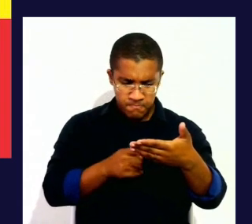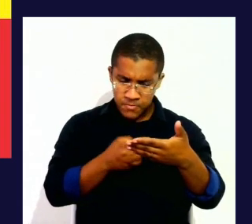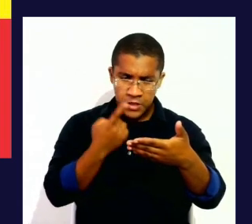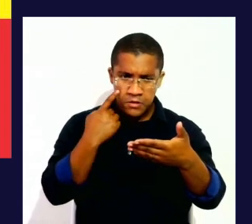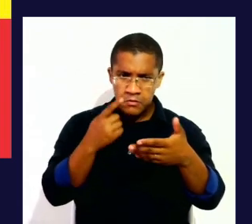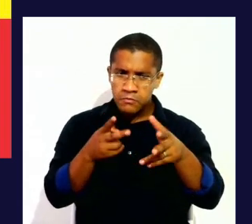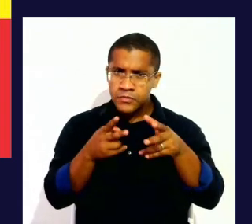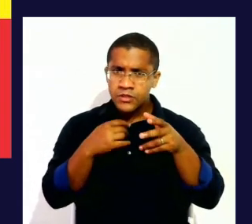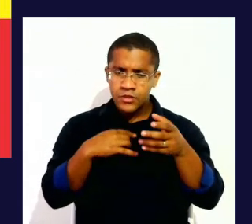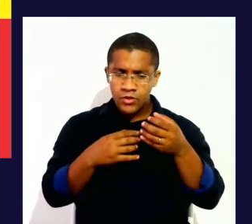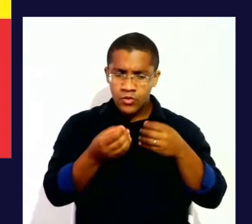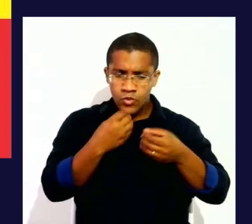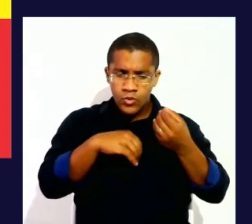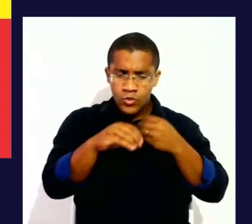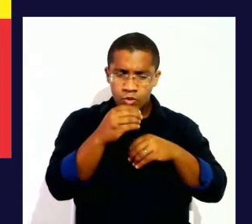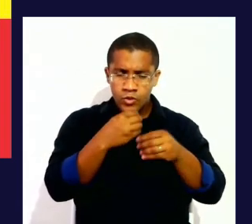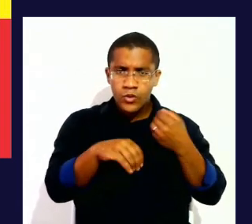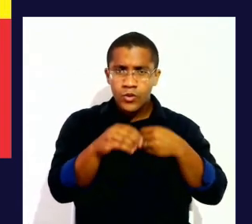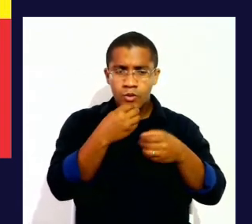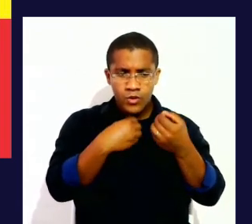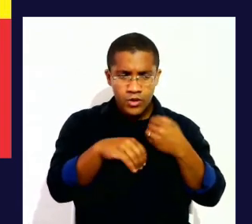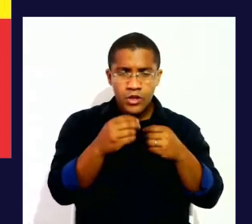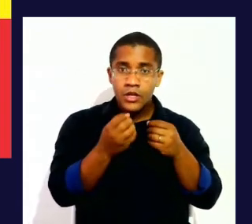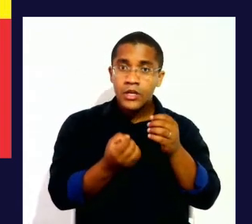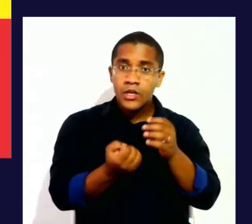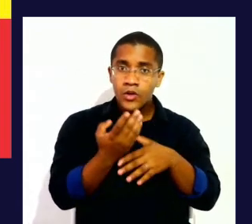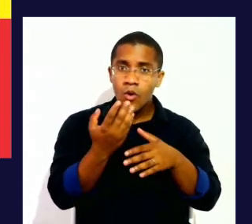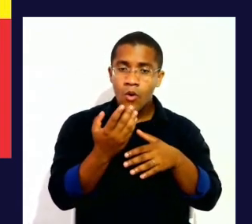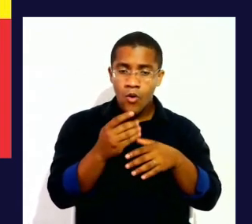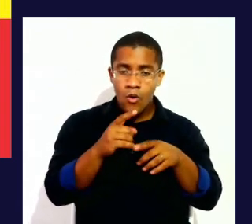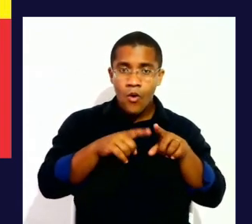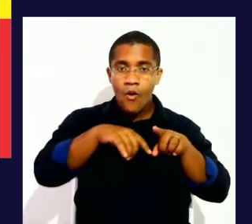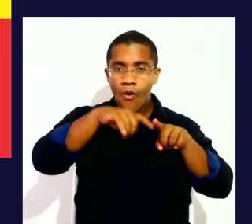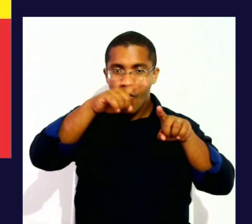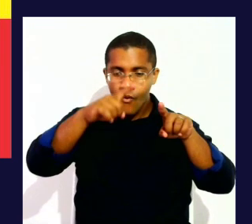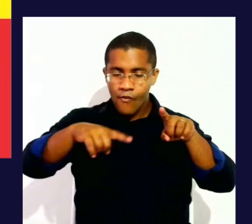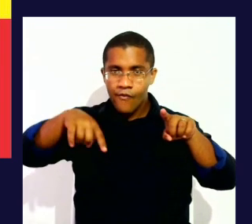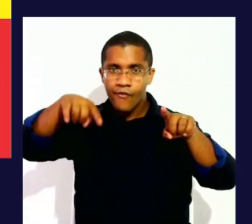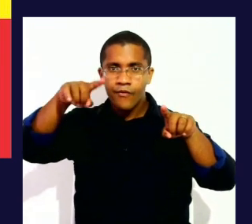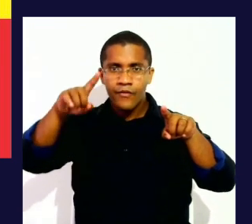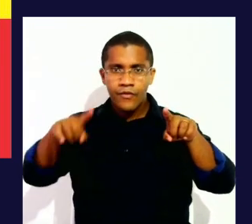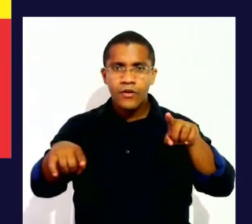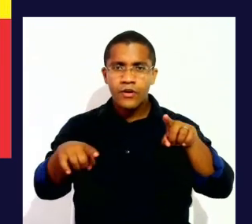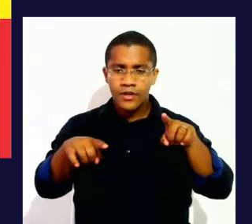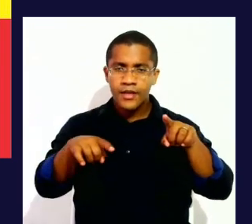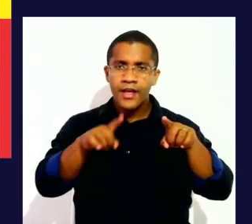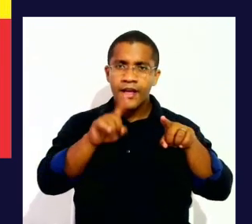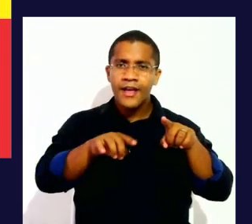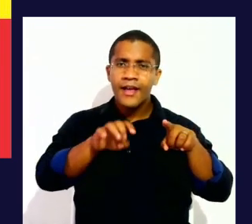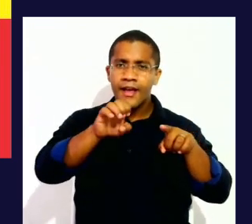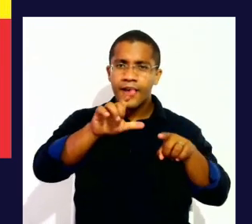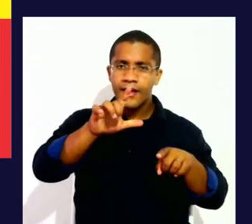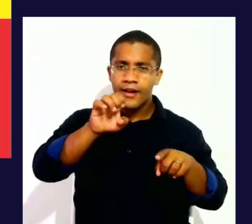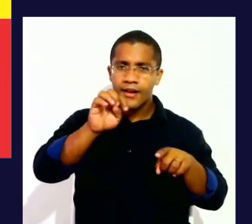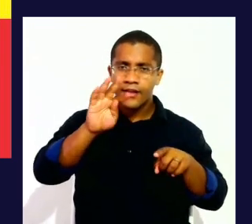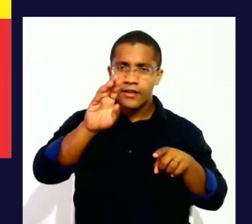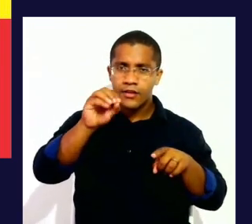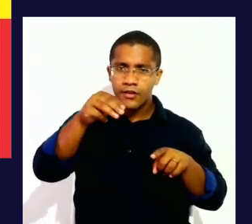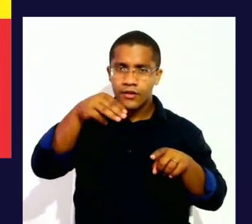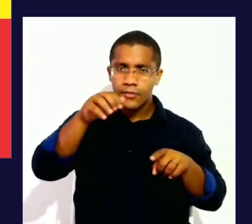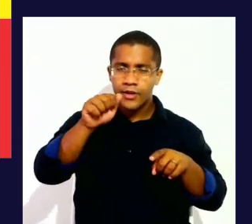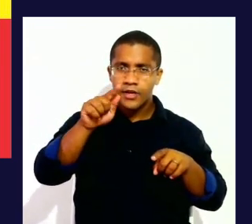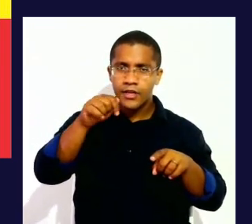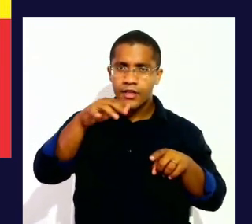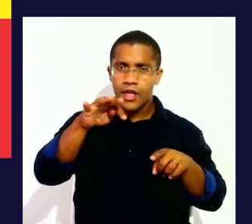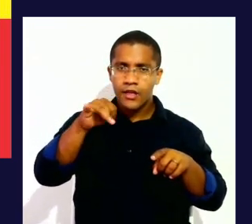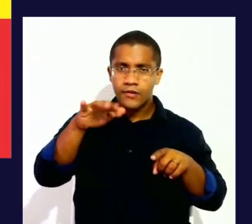elas lançam energia na forma de onda. Essa onda daí ela é chamada de onda eletromagnética e pode